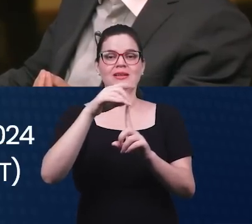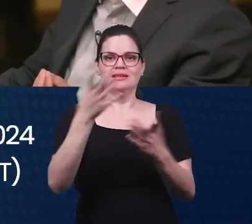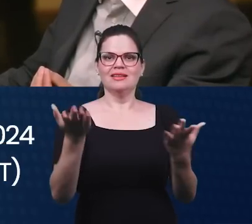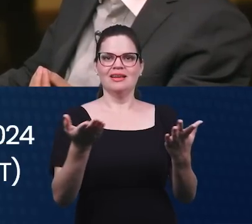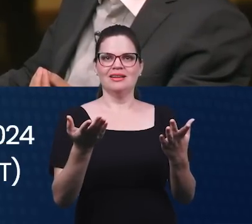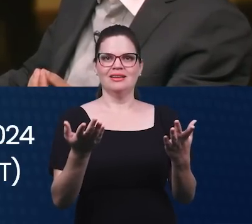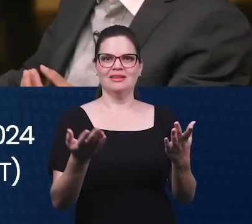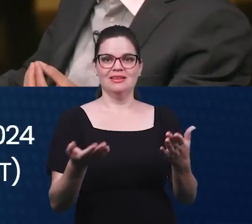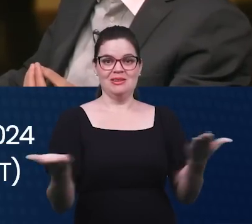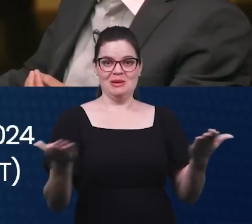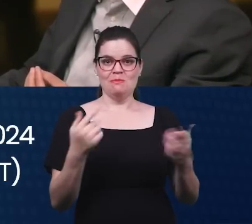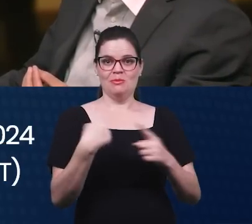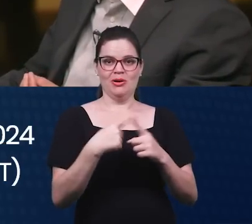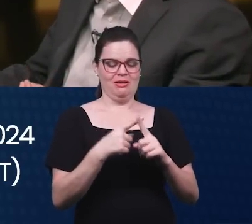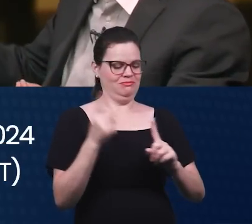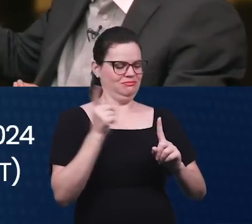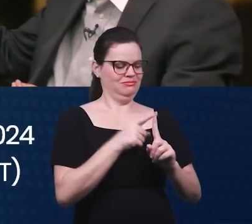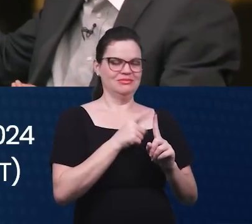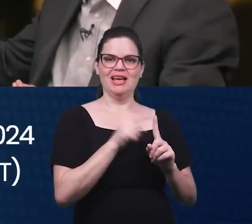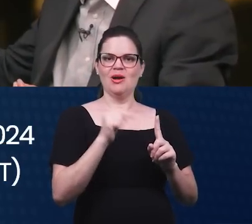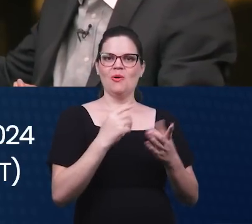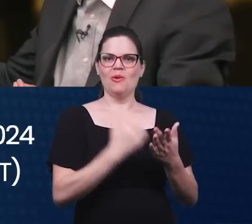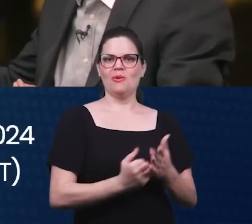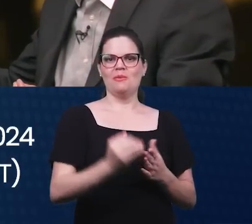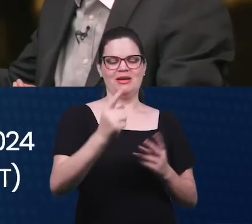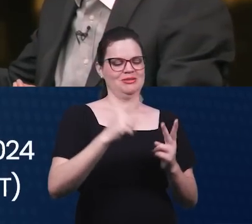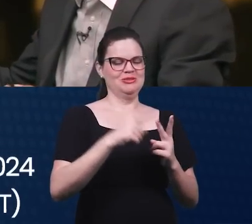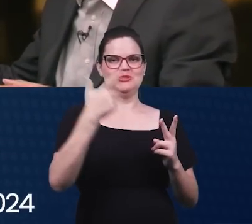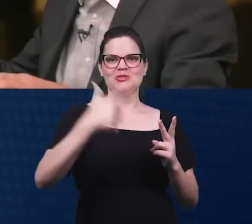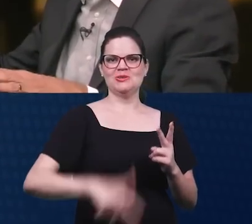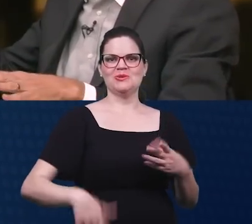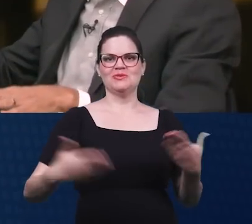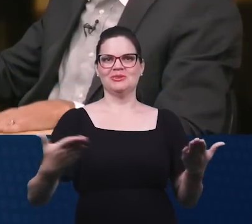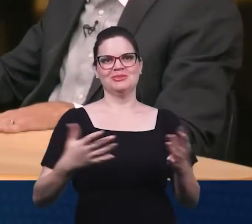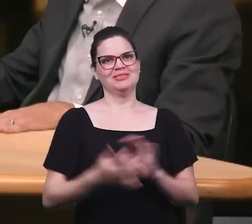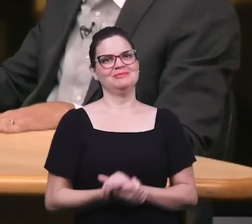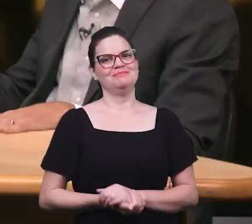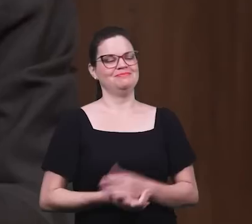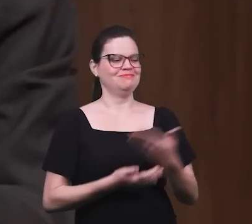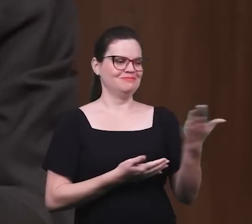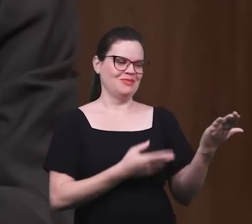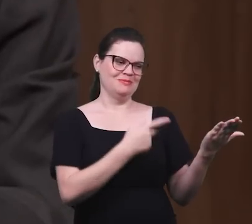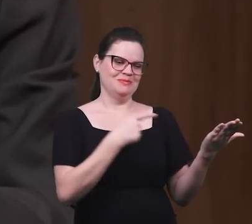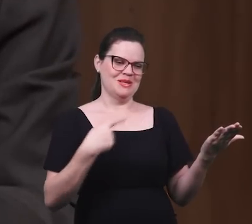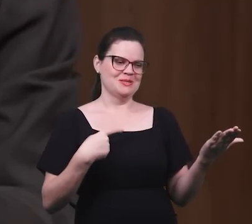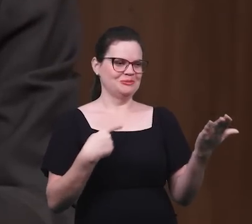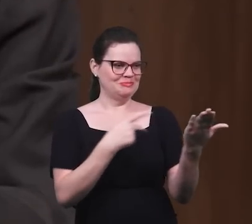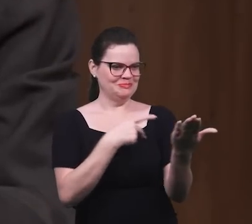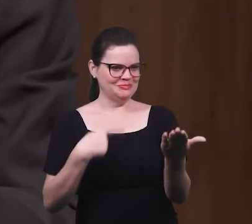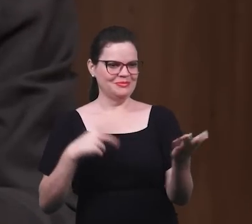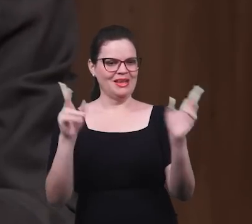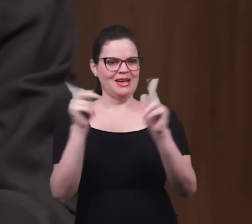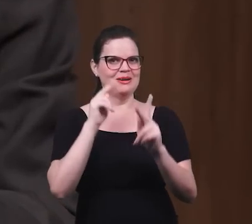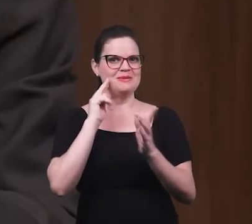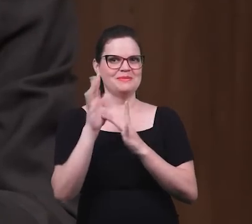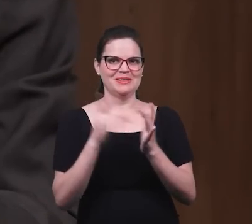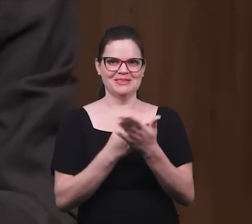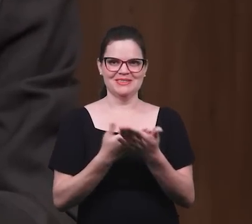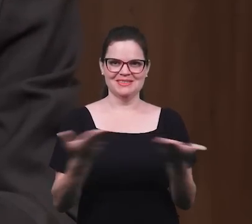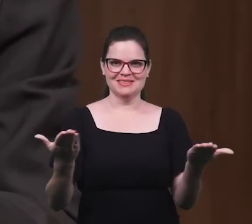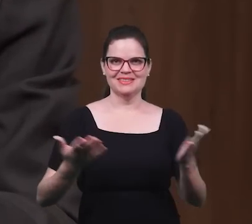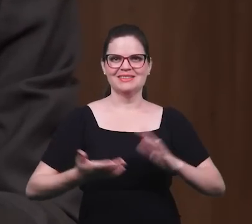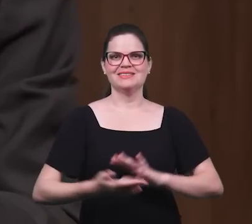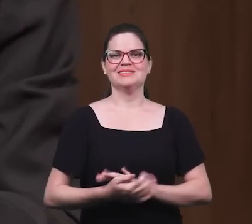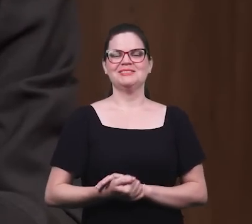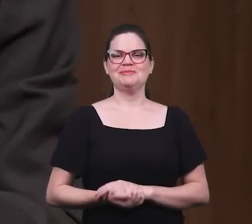igreja, 2,50, Exato. e o derramar do Espírito agora no final do arrebatamento. Rodolfo Moreno, Guilherme, estamos chegando ao fim. A